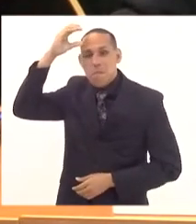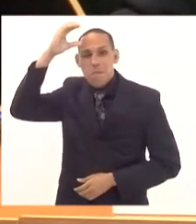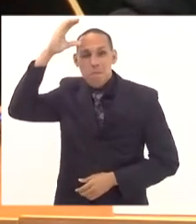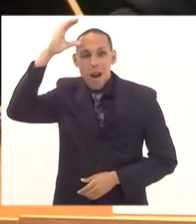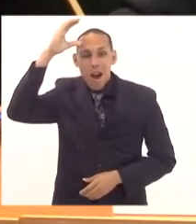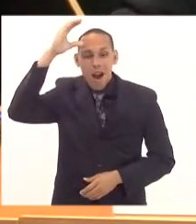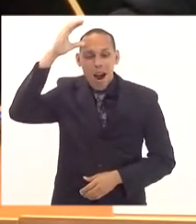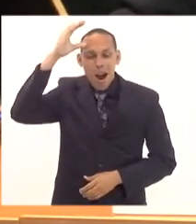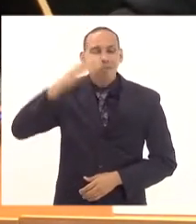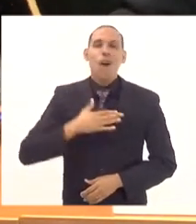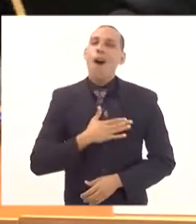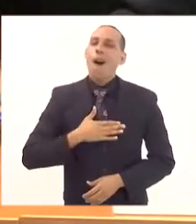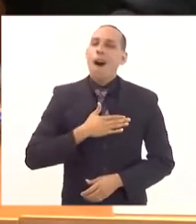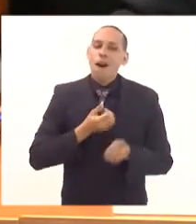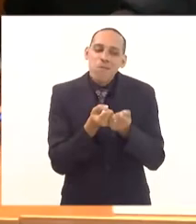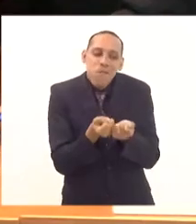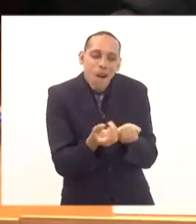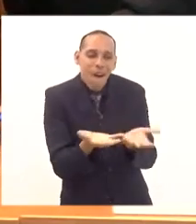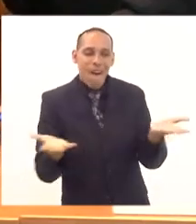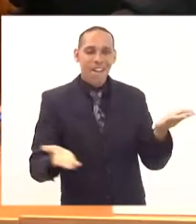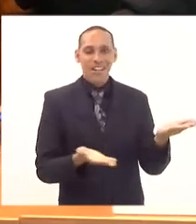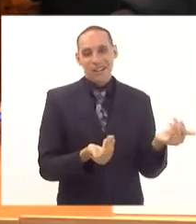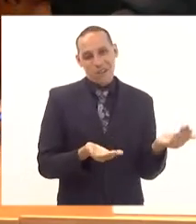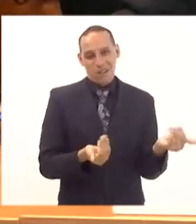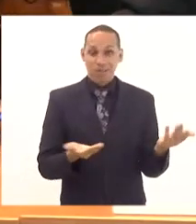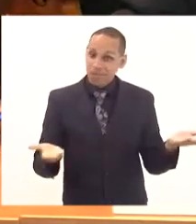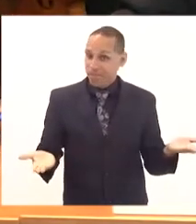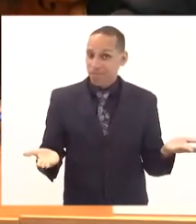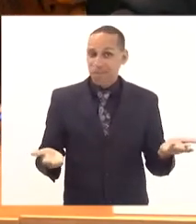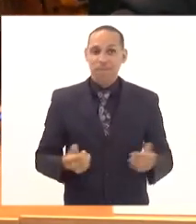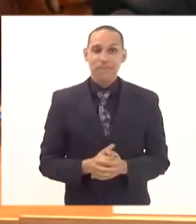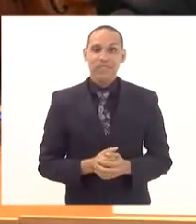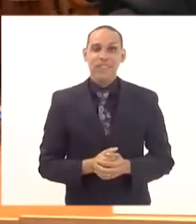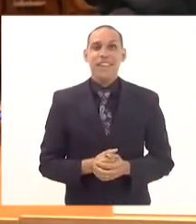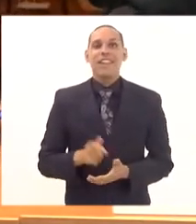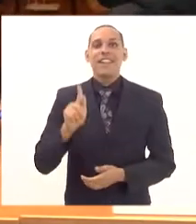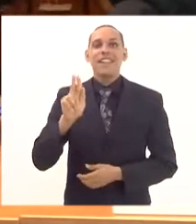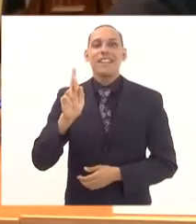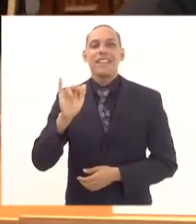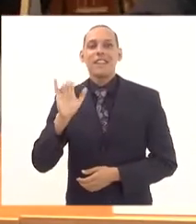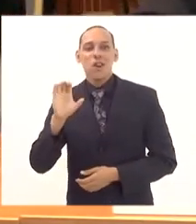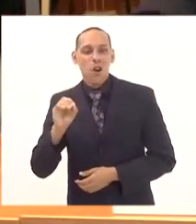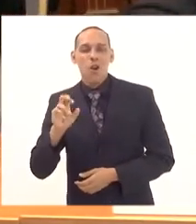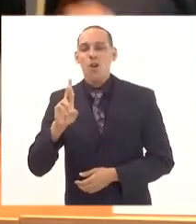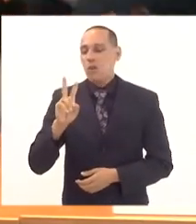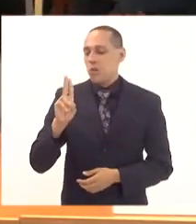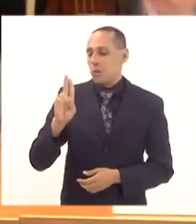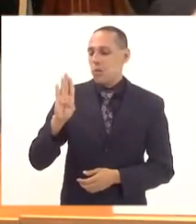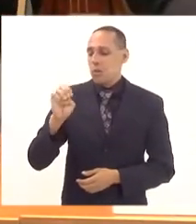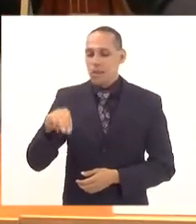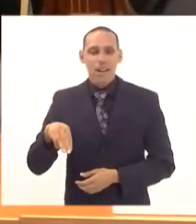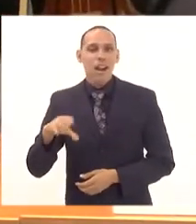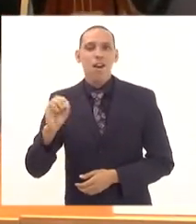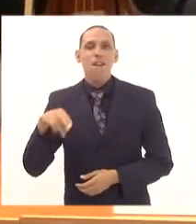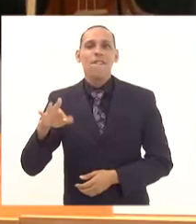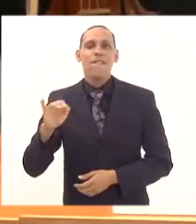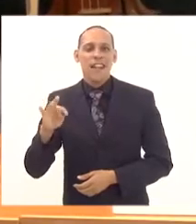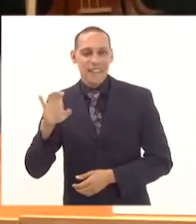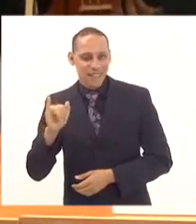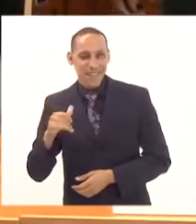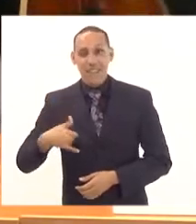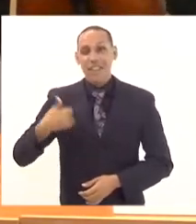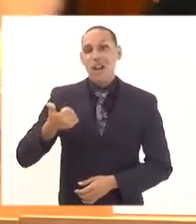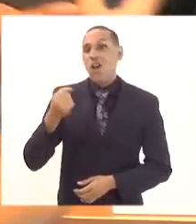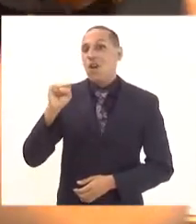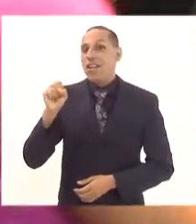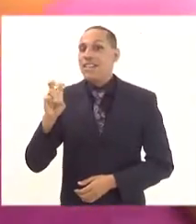prazer e repassá-los aos jovens assim é o grilo Rubem confete 85 anos palmas